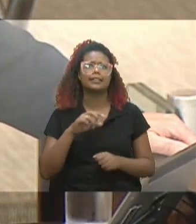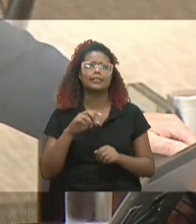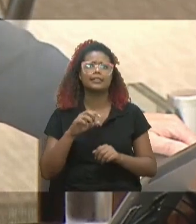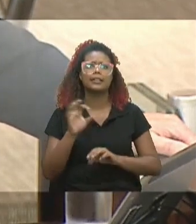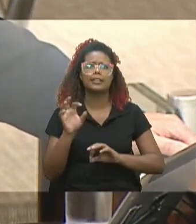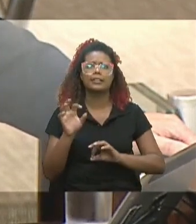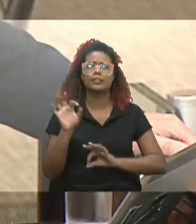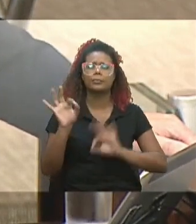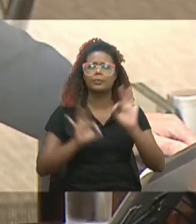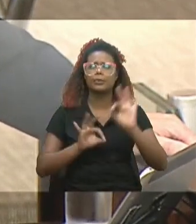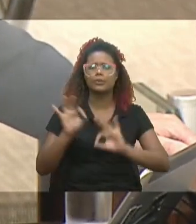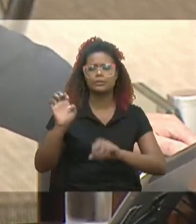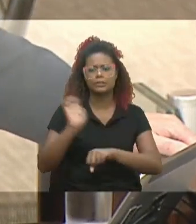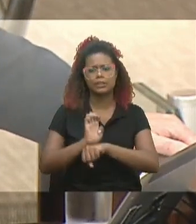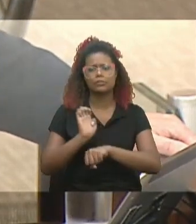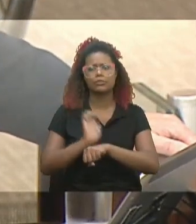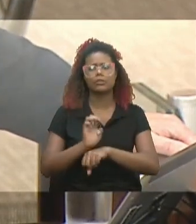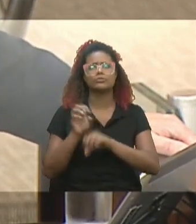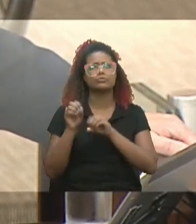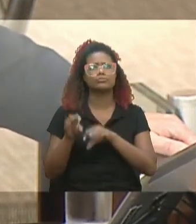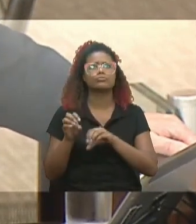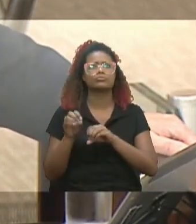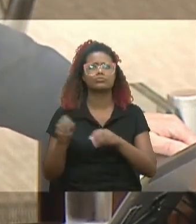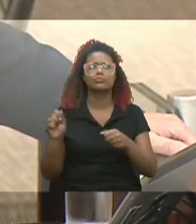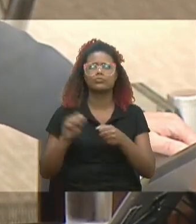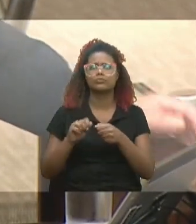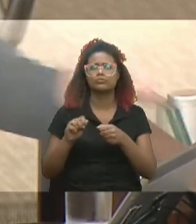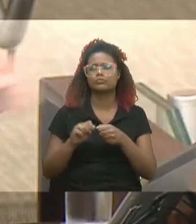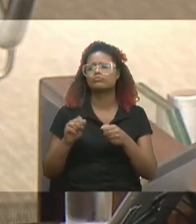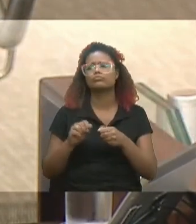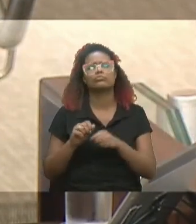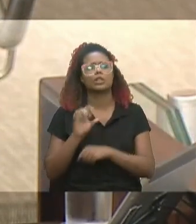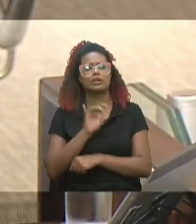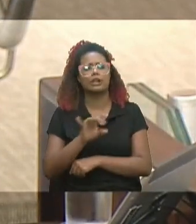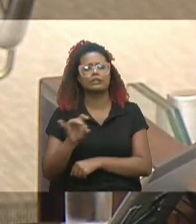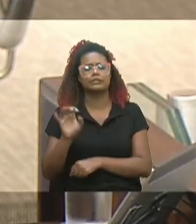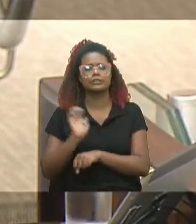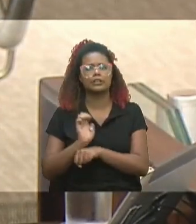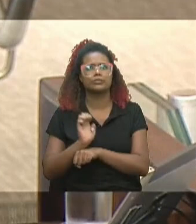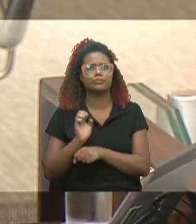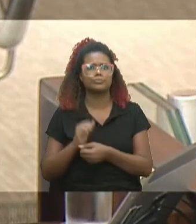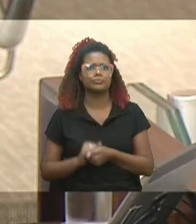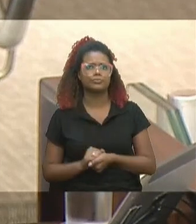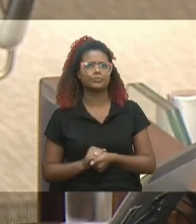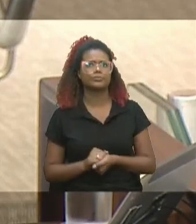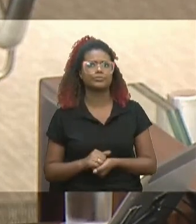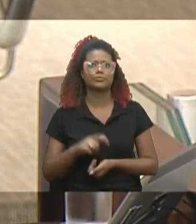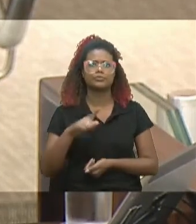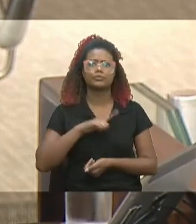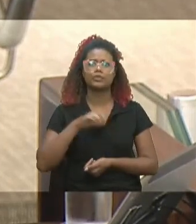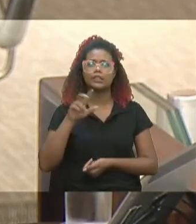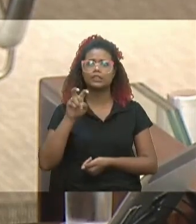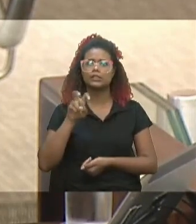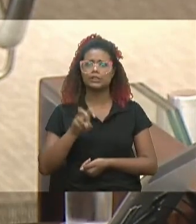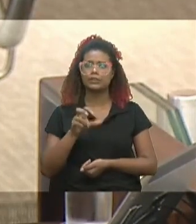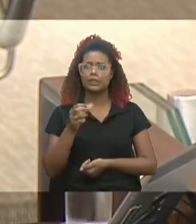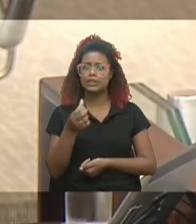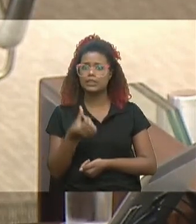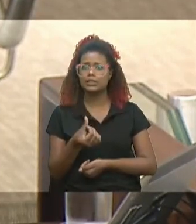que é elaborado pelo sistema Estadual de Educação de cada estado o plano Estadual de Educação tem 56